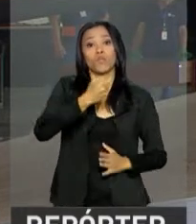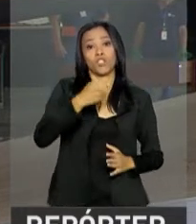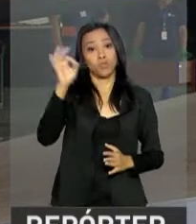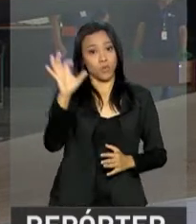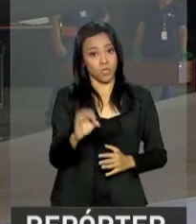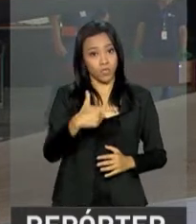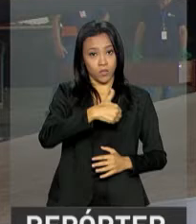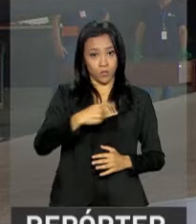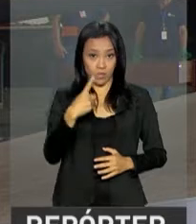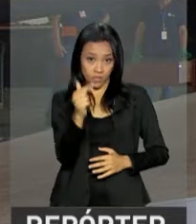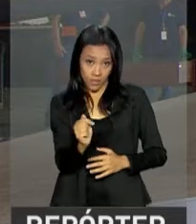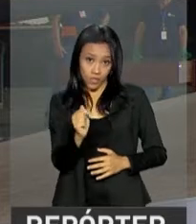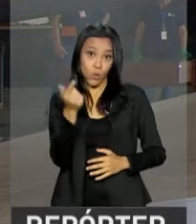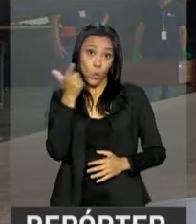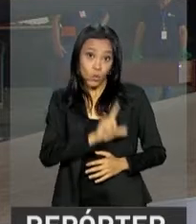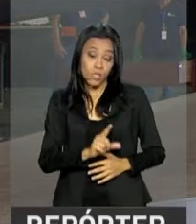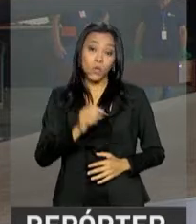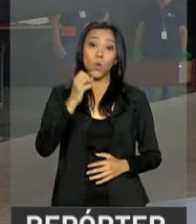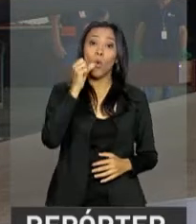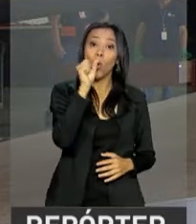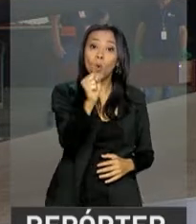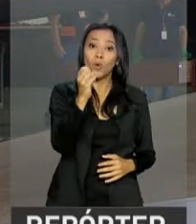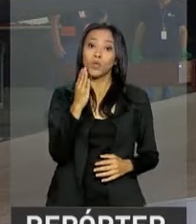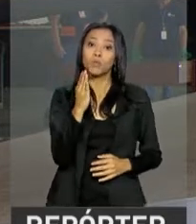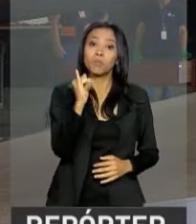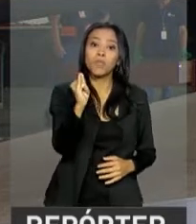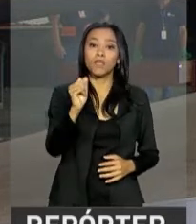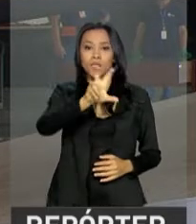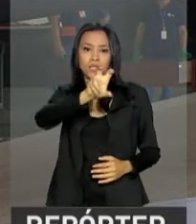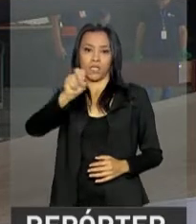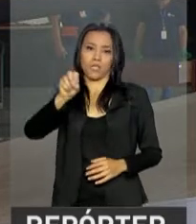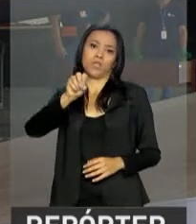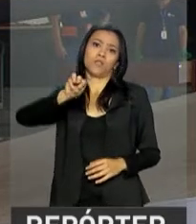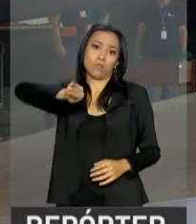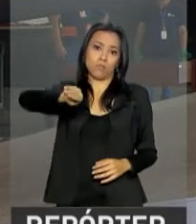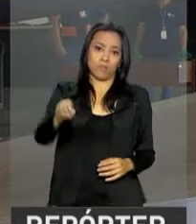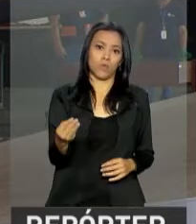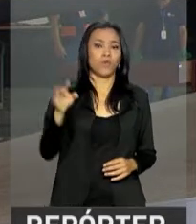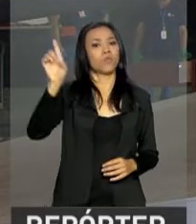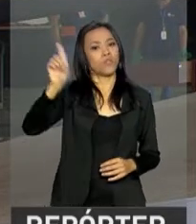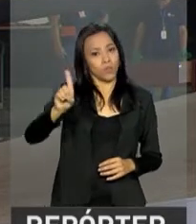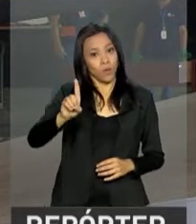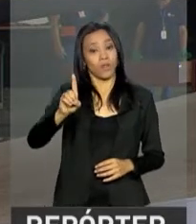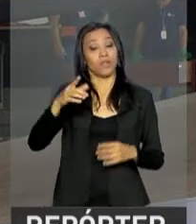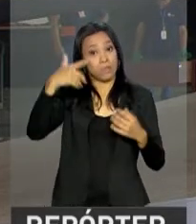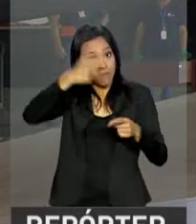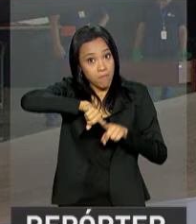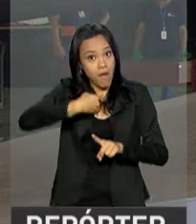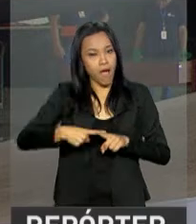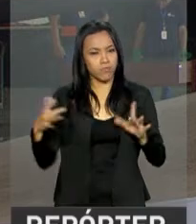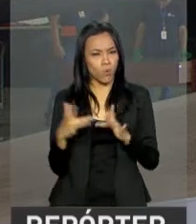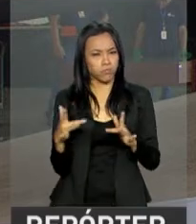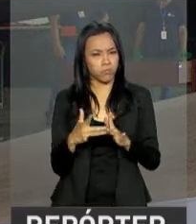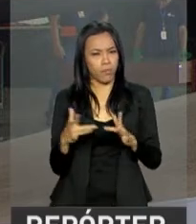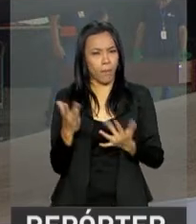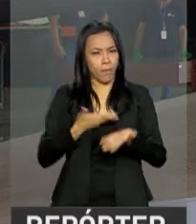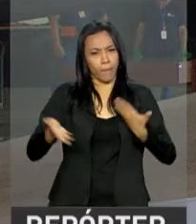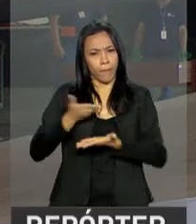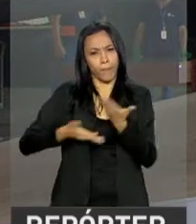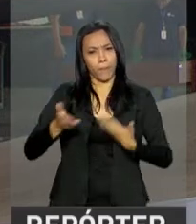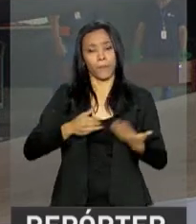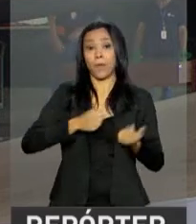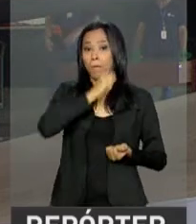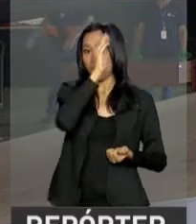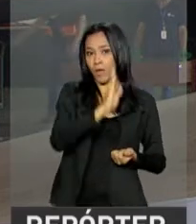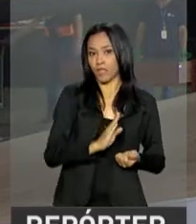2017, alcançando 8 bilhões e meio de dólares. E para aumentar ainda mais essa corrente de comércio, os presidentes de Brasil